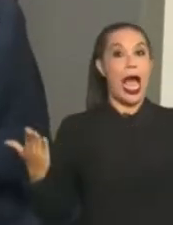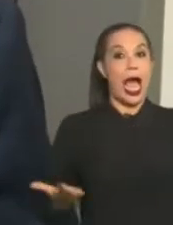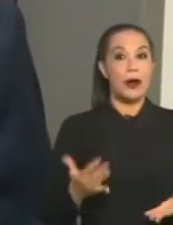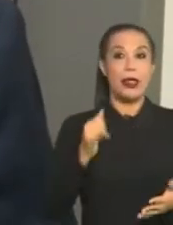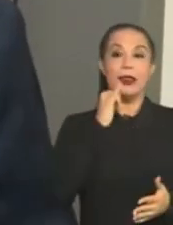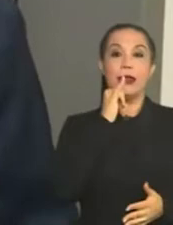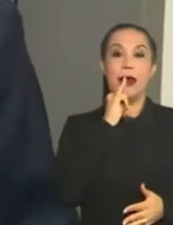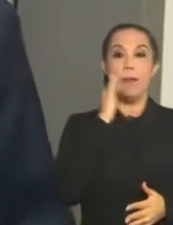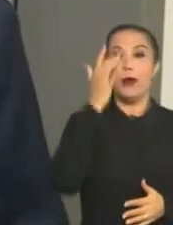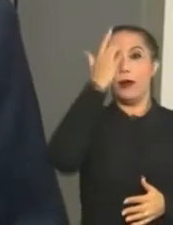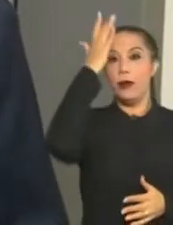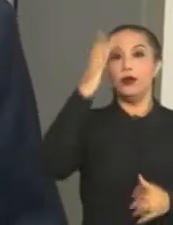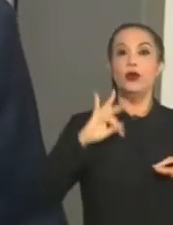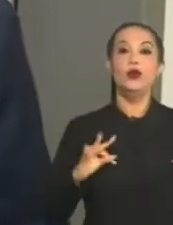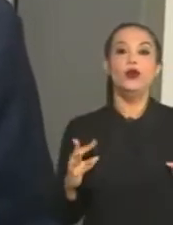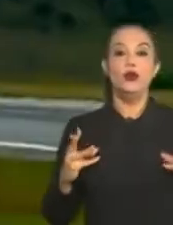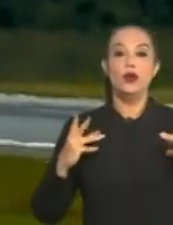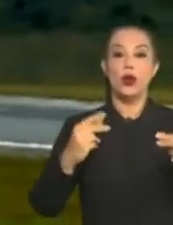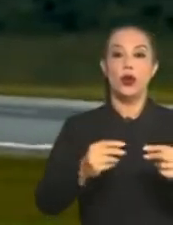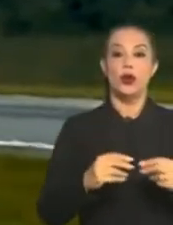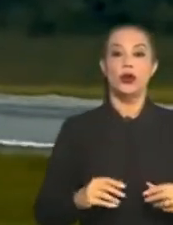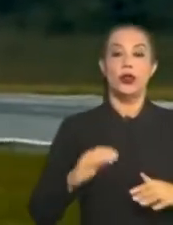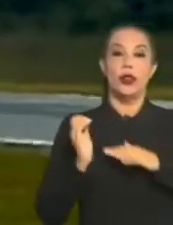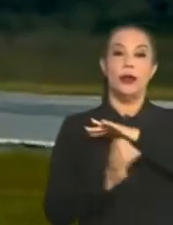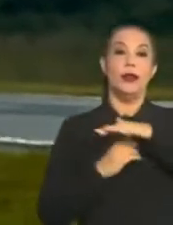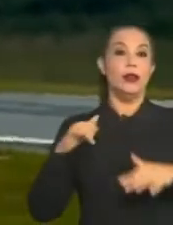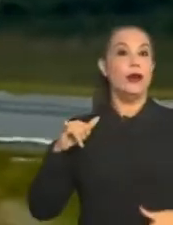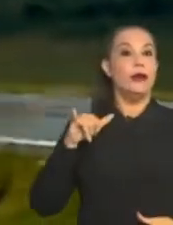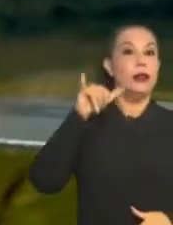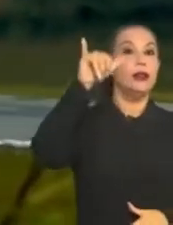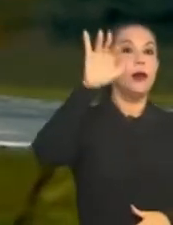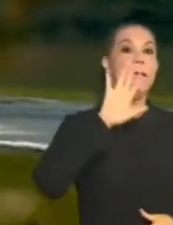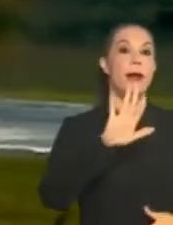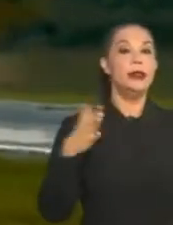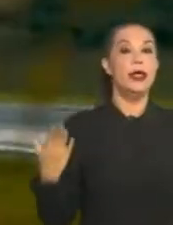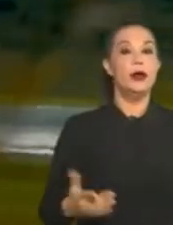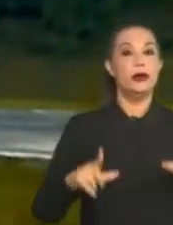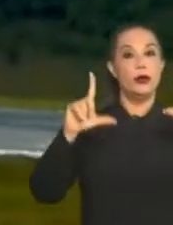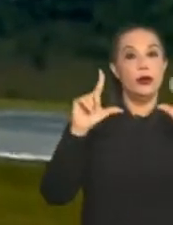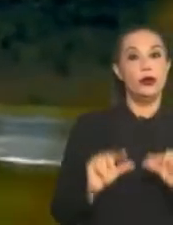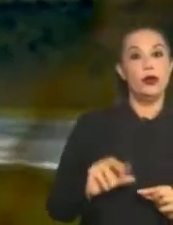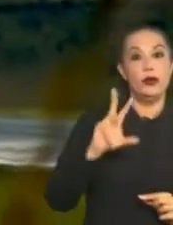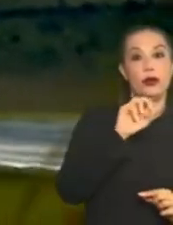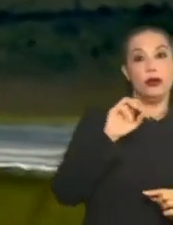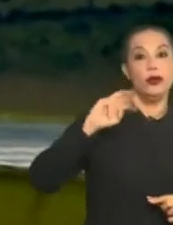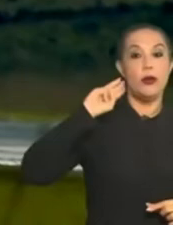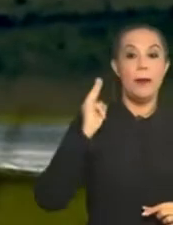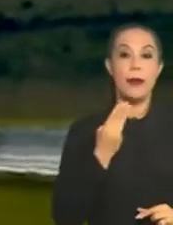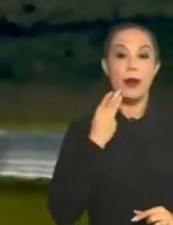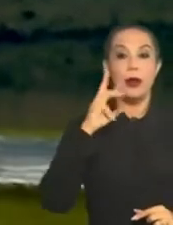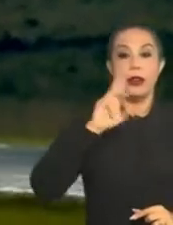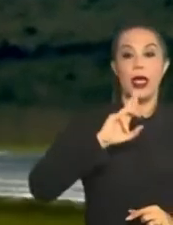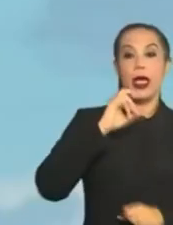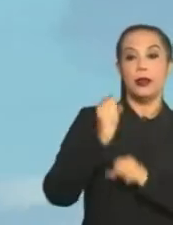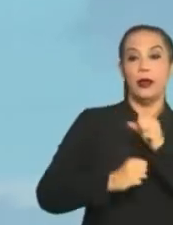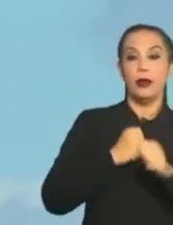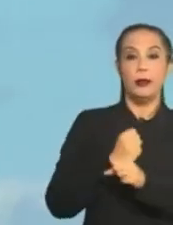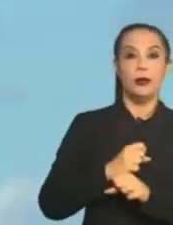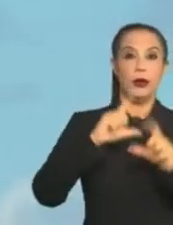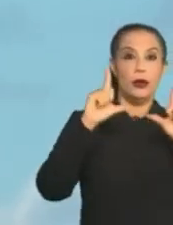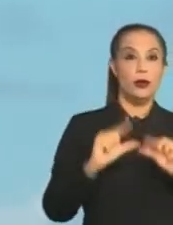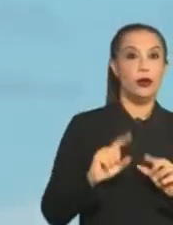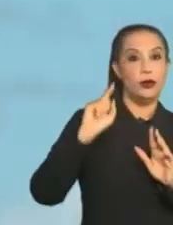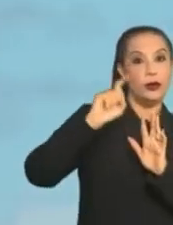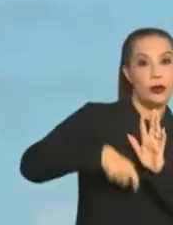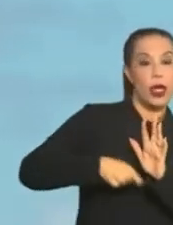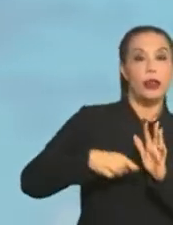toda a regulação do setor de aviação. Nós estamos estimando uma redução de R$500 milhões por ano, a redução de taxas e cobranças